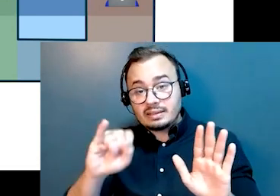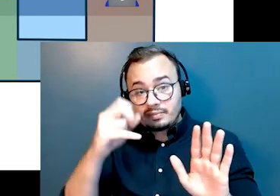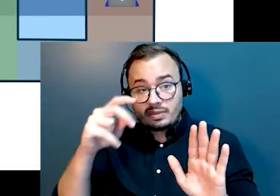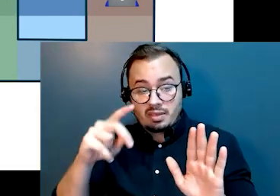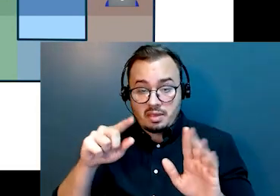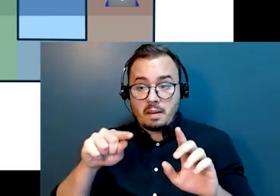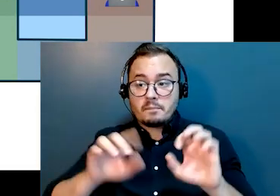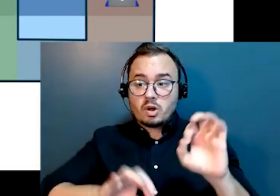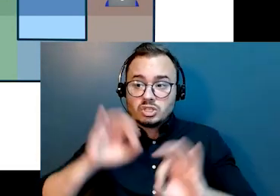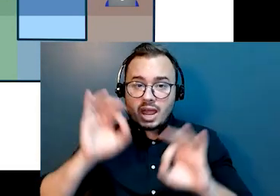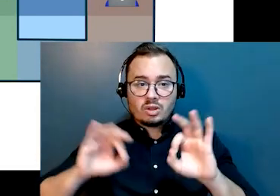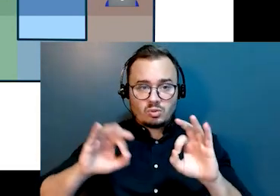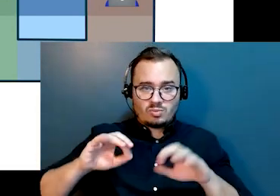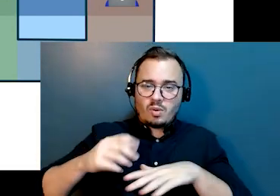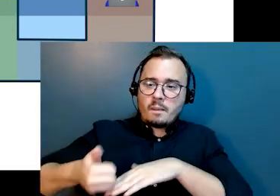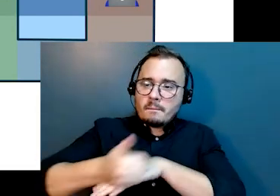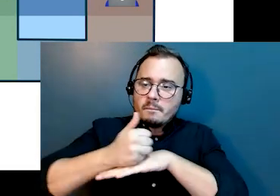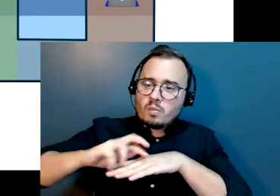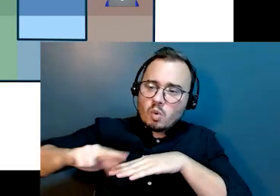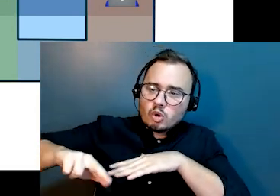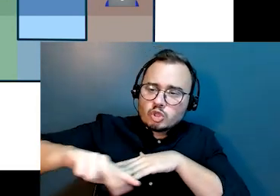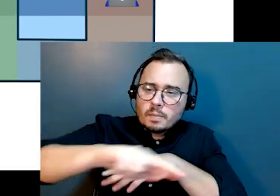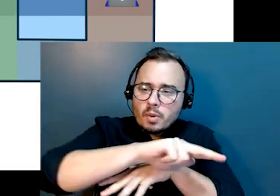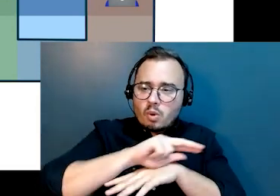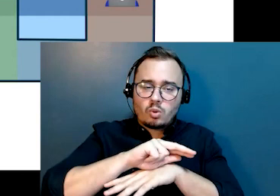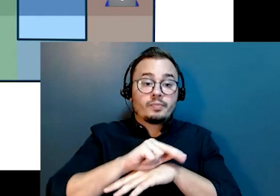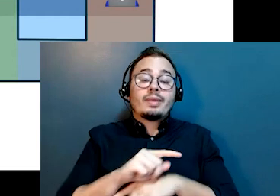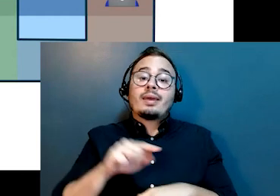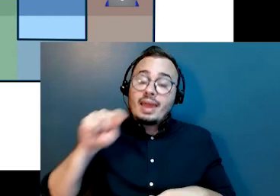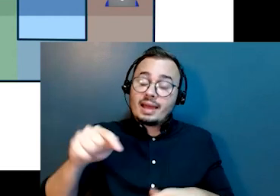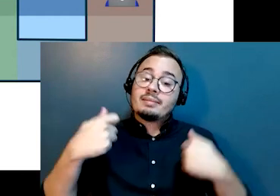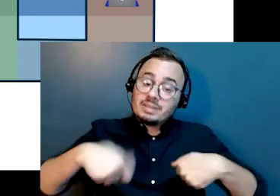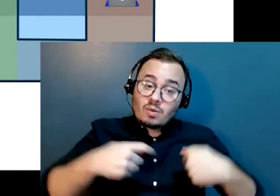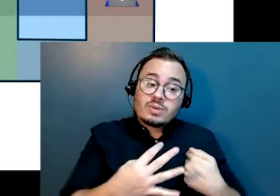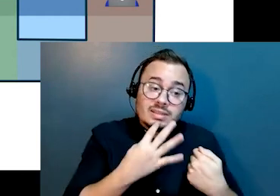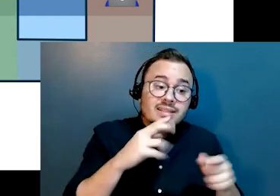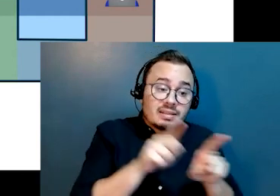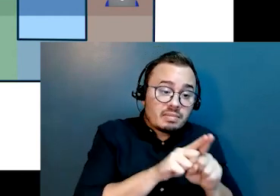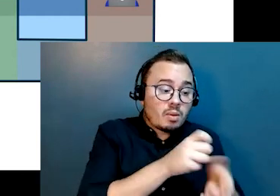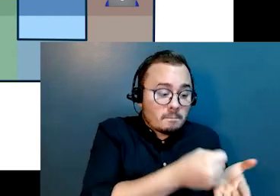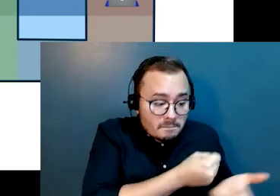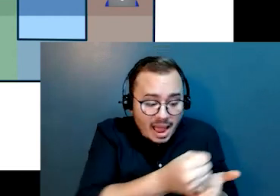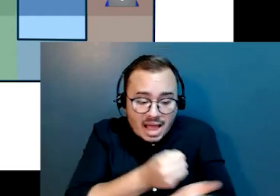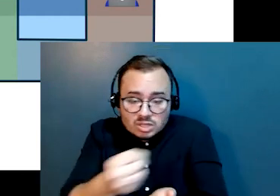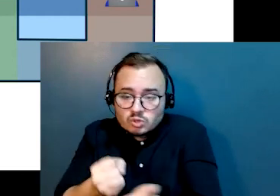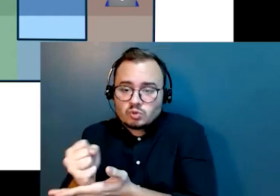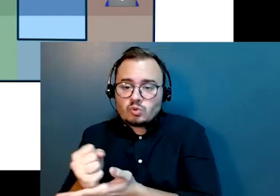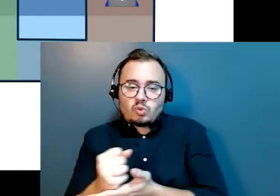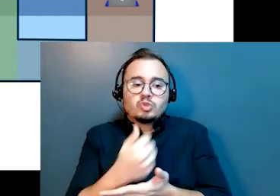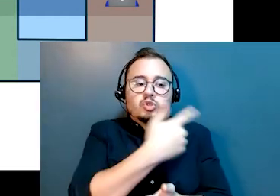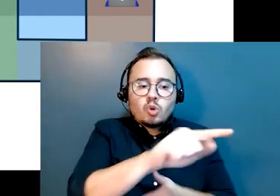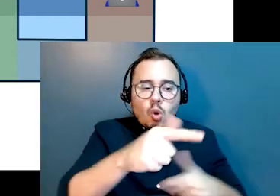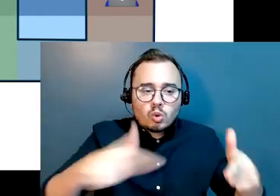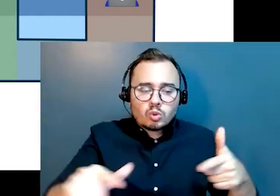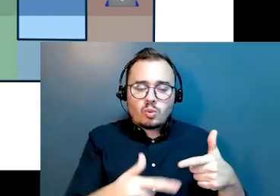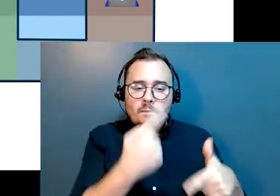na especialidade dela, mas que ela conheça pelo menos o básico das outras especialidades do projeto, né? Porque assim ela vai contribuir